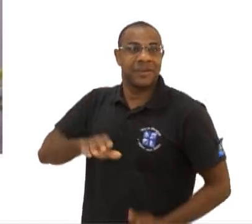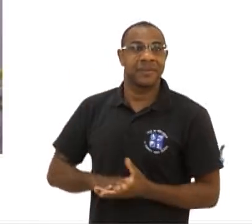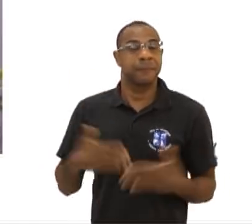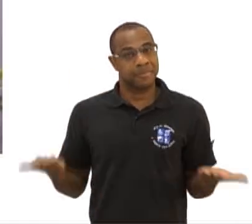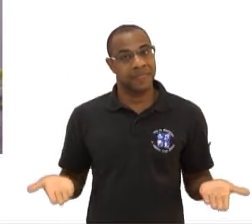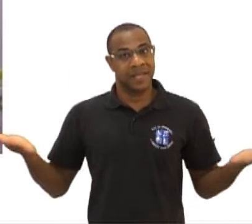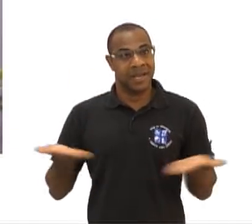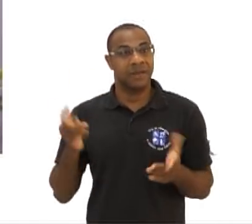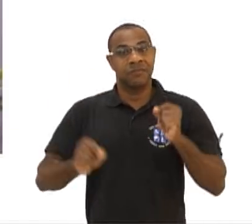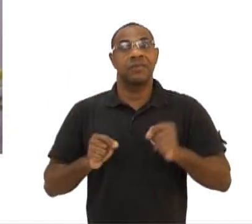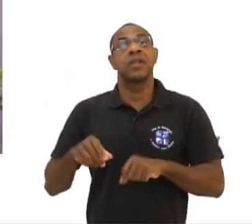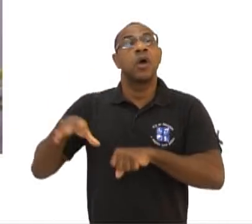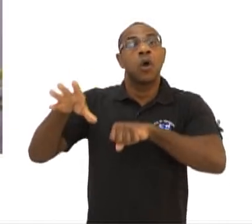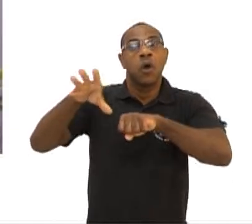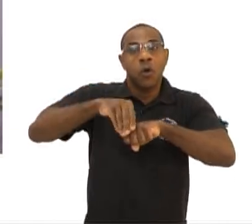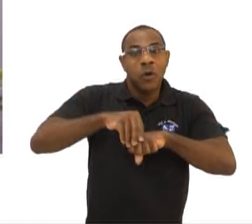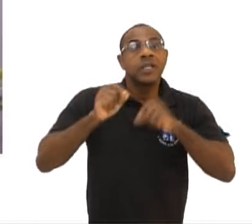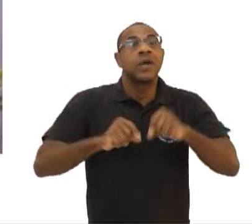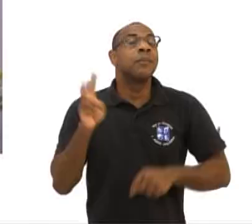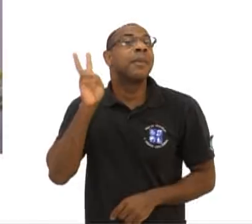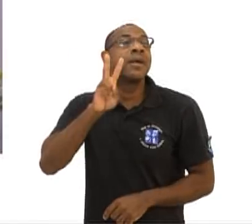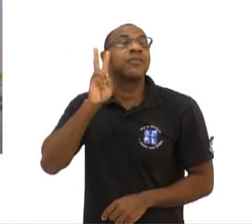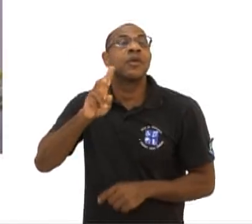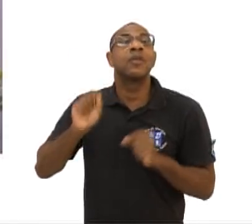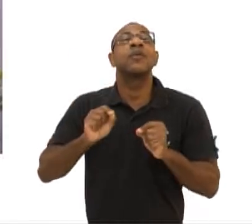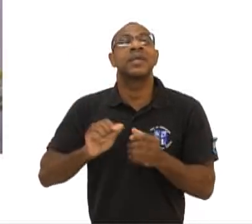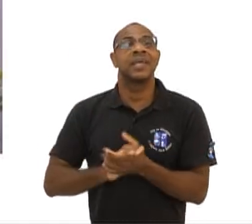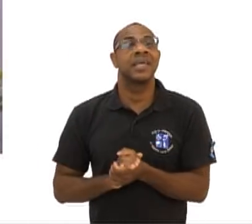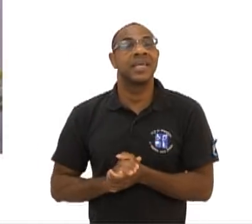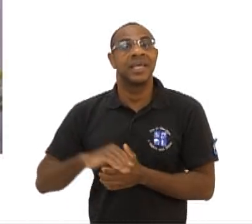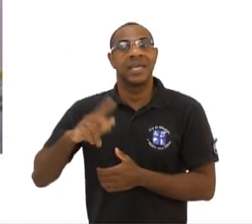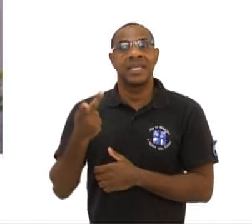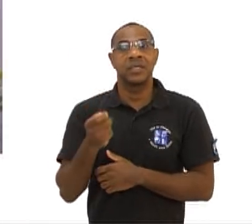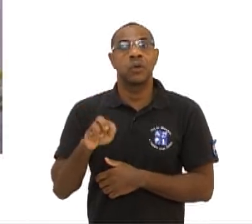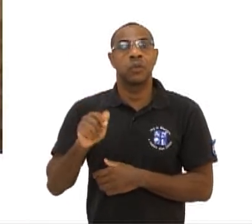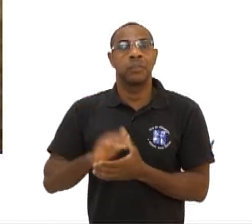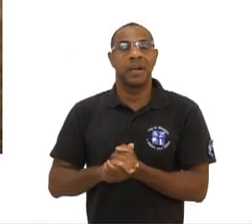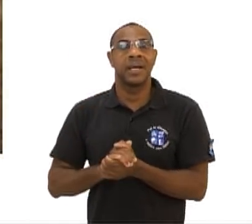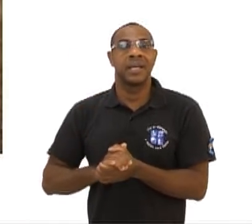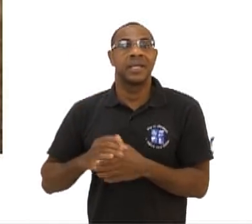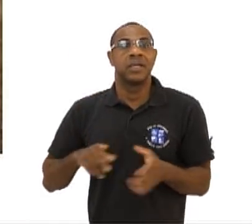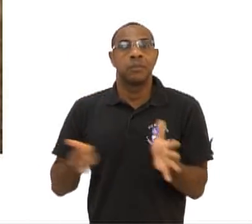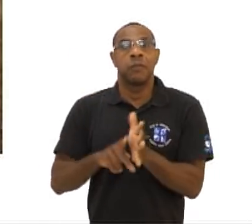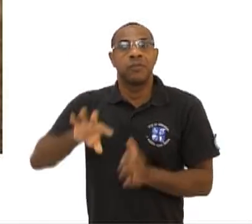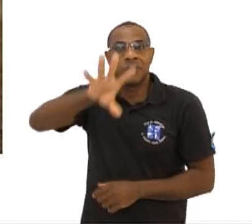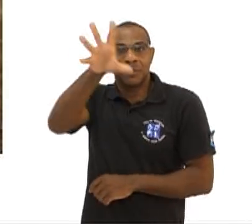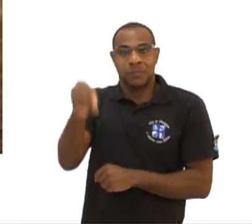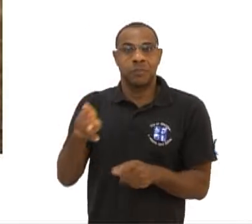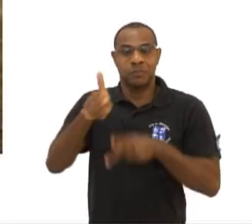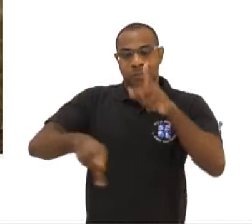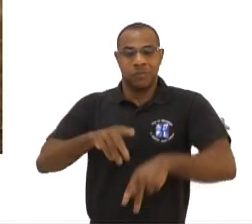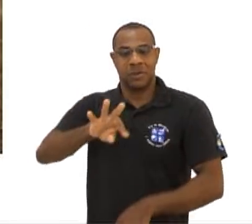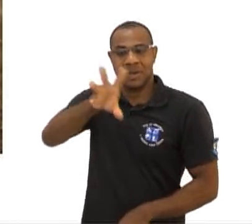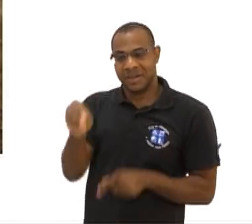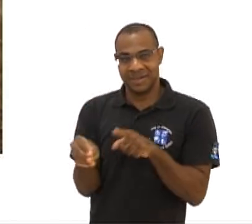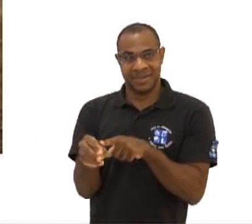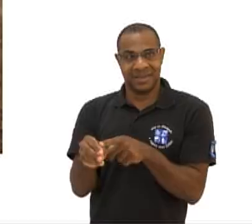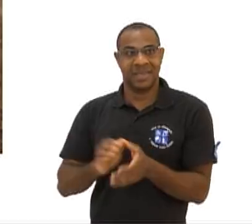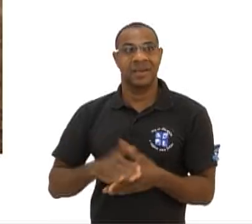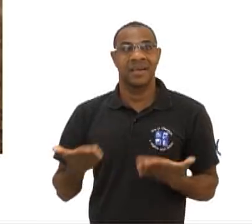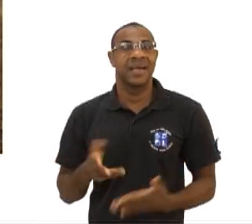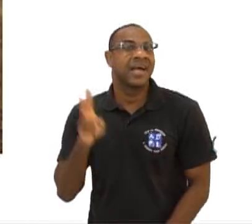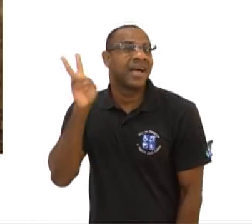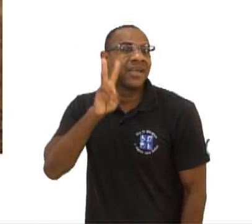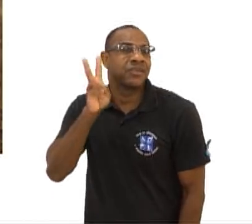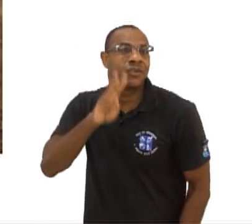Agora, nós vamos conhecer uma história iorubá de matriz africana. Depois desta história